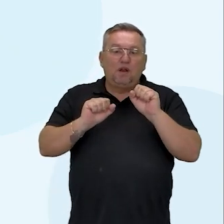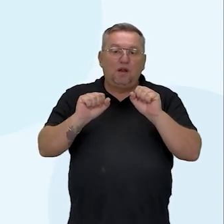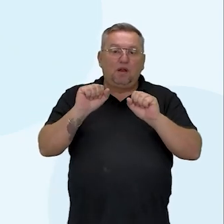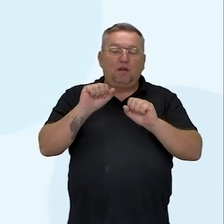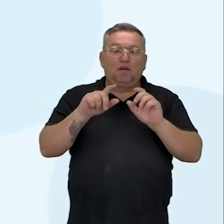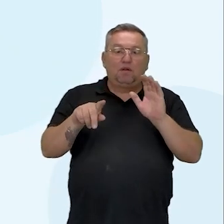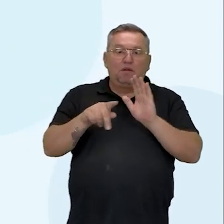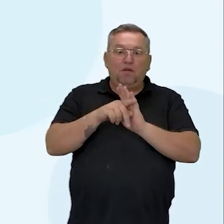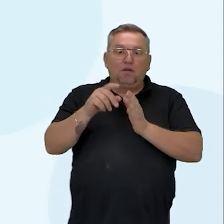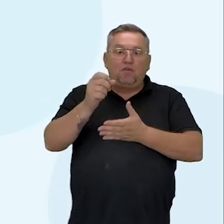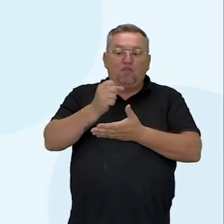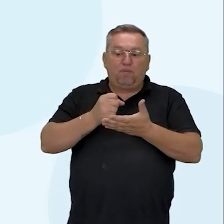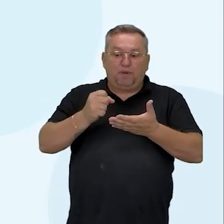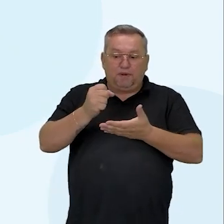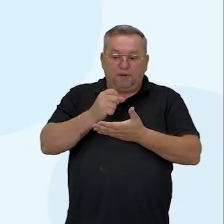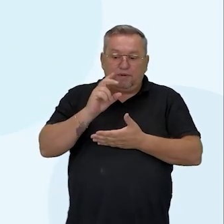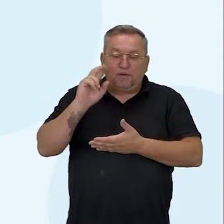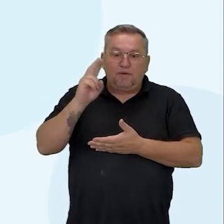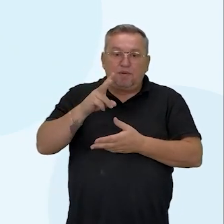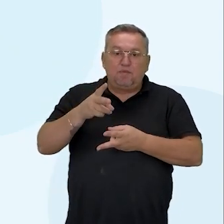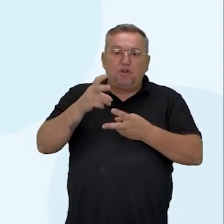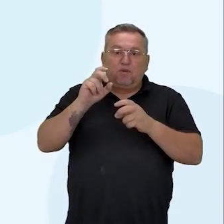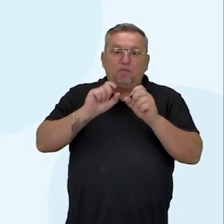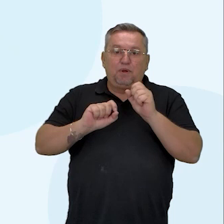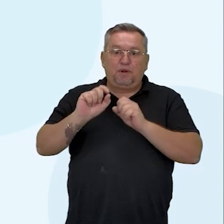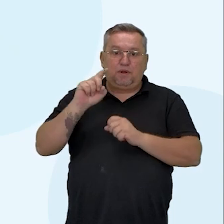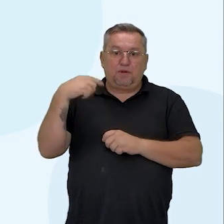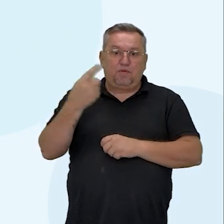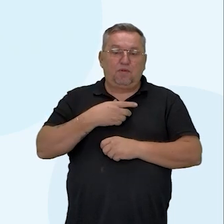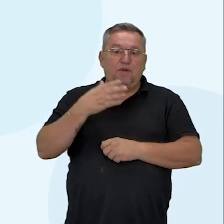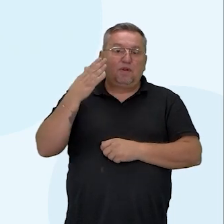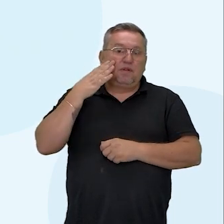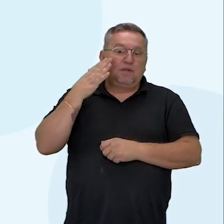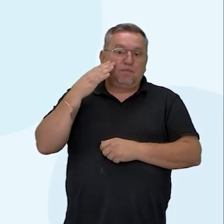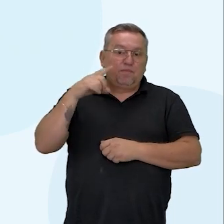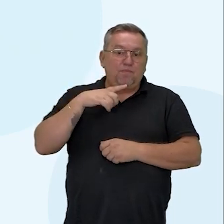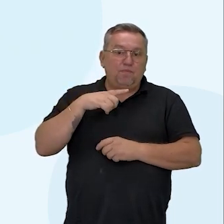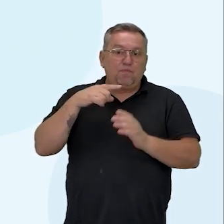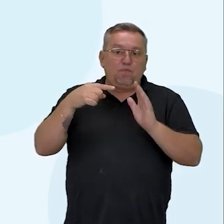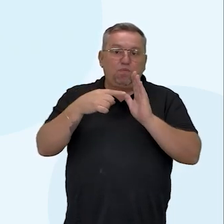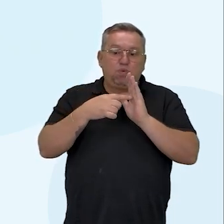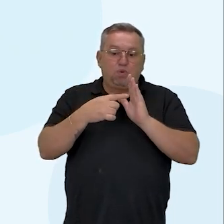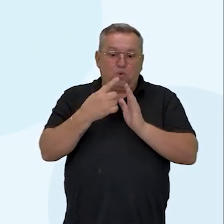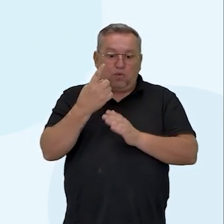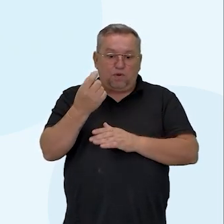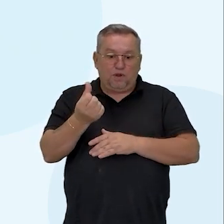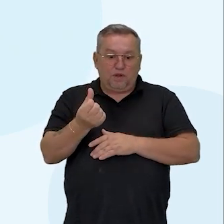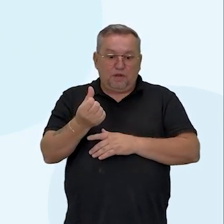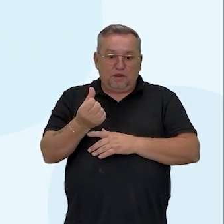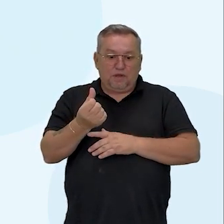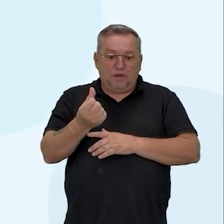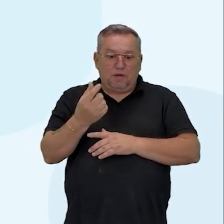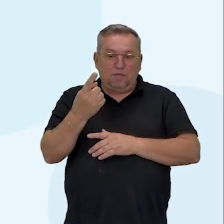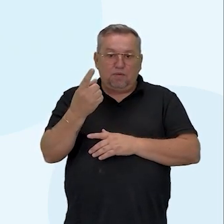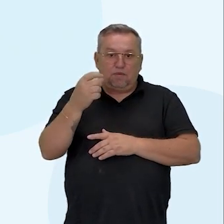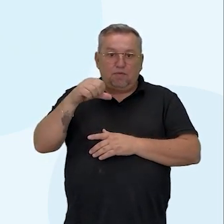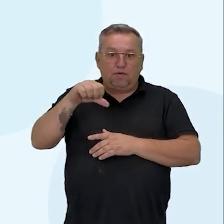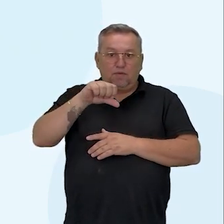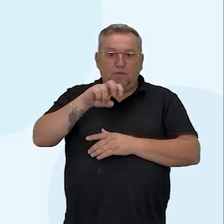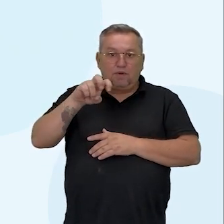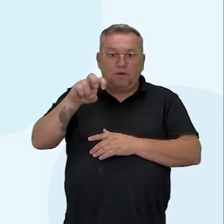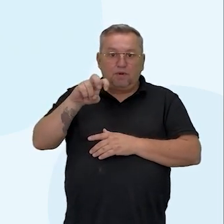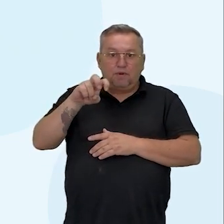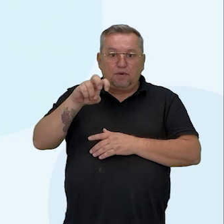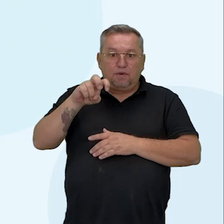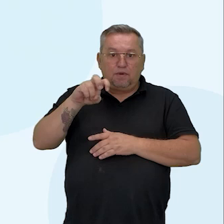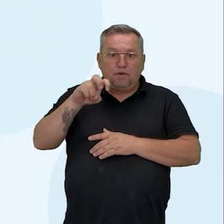indústria de base, a gente vai perceber que a gente sai aqui de 1,16 em 1955 e